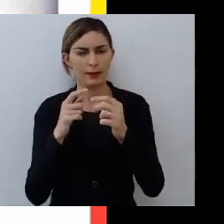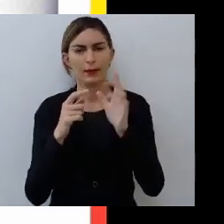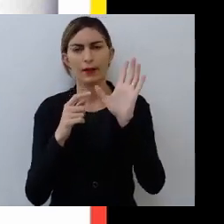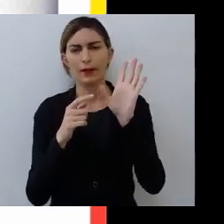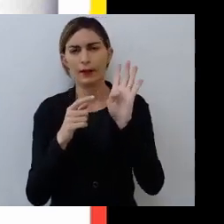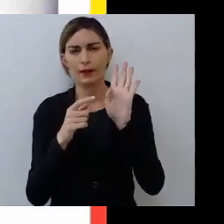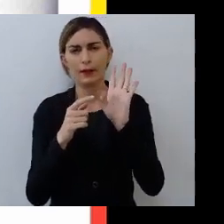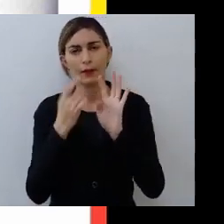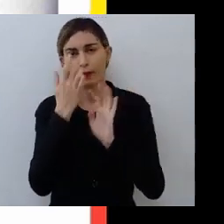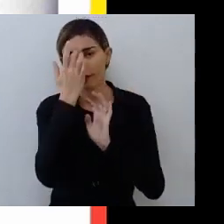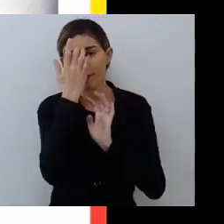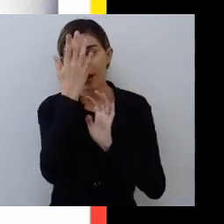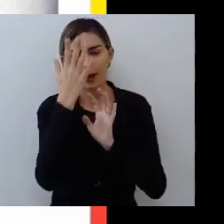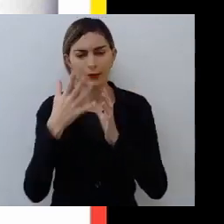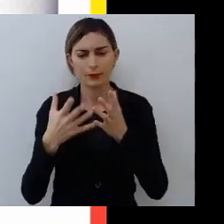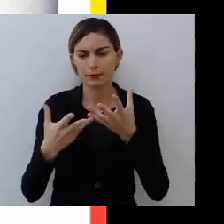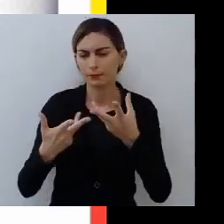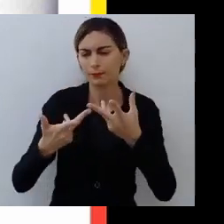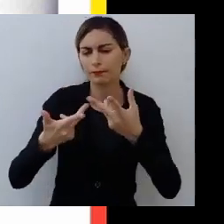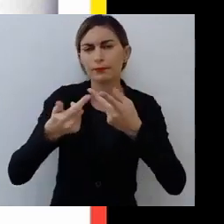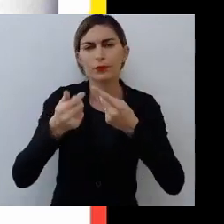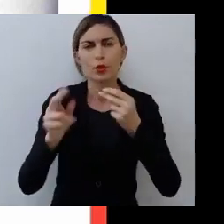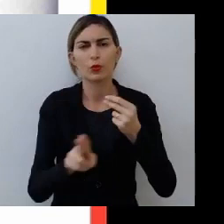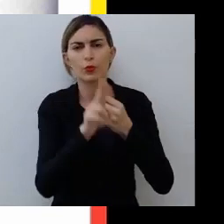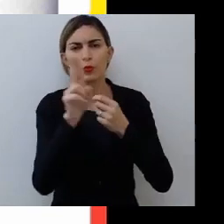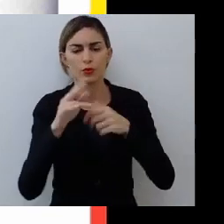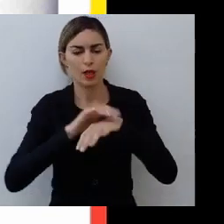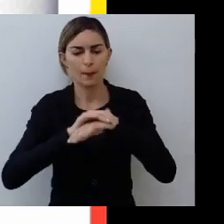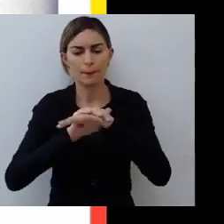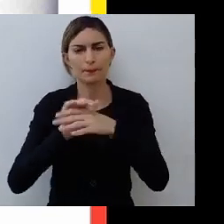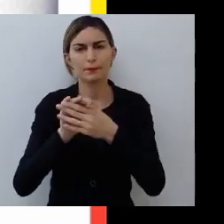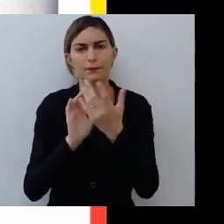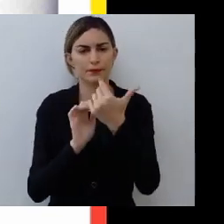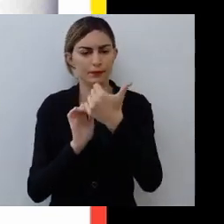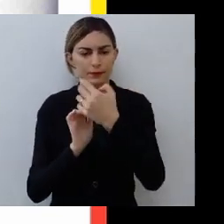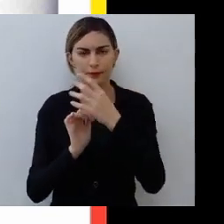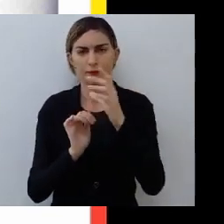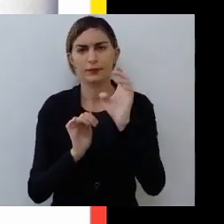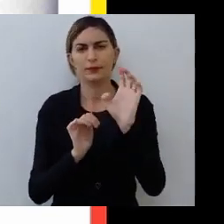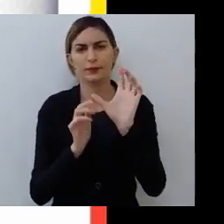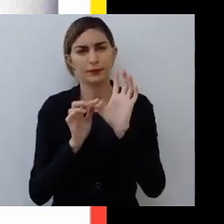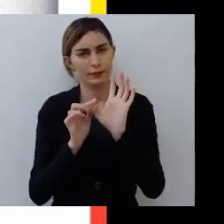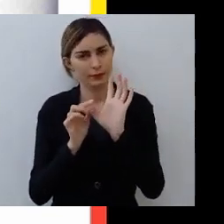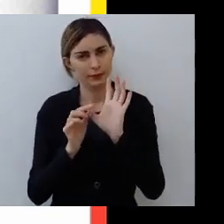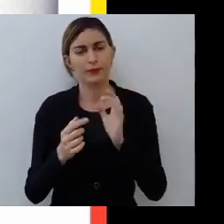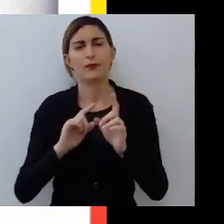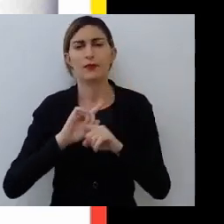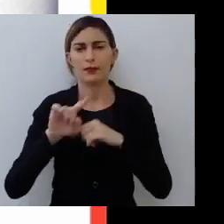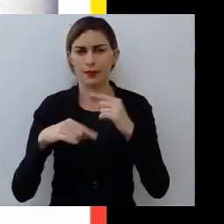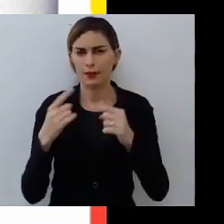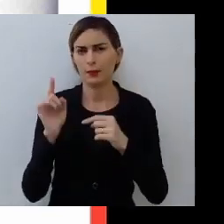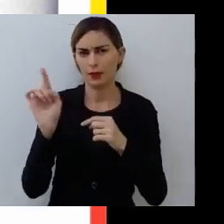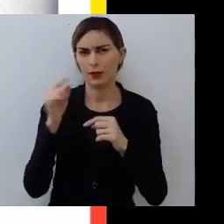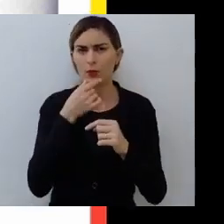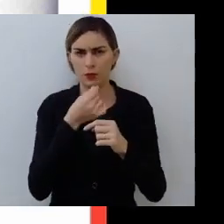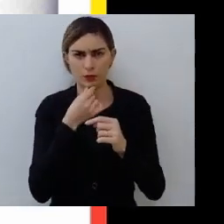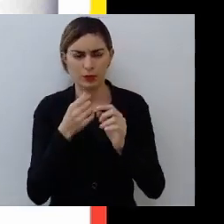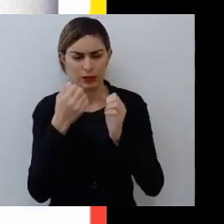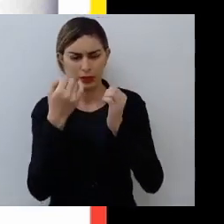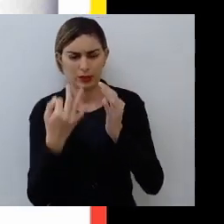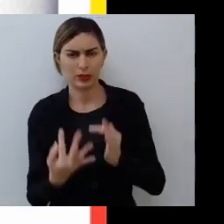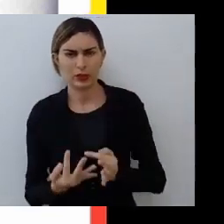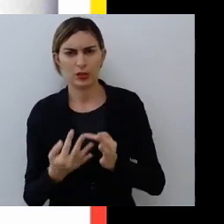facilita o manuseio e a utilização dessas ferramentas. Depois do Homo habilis, veio o